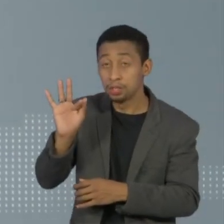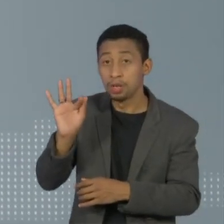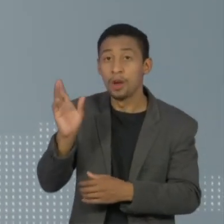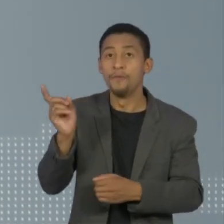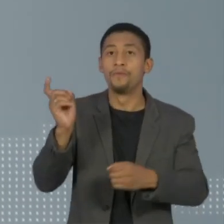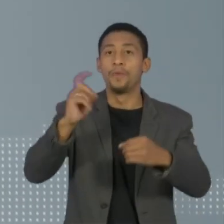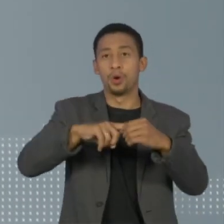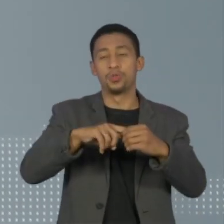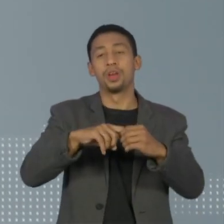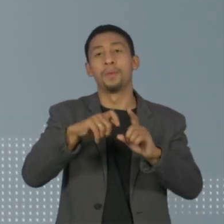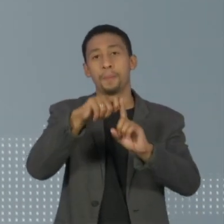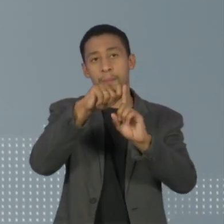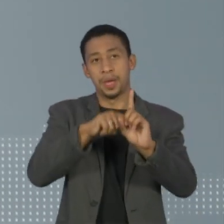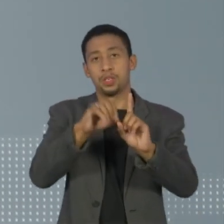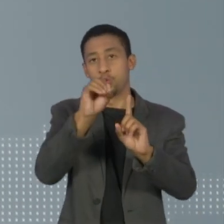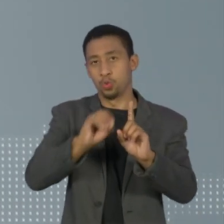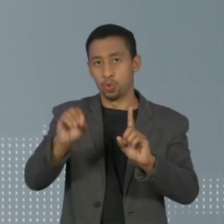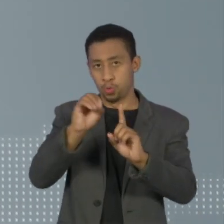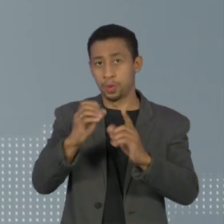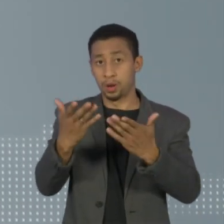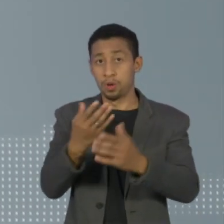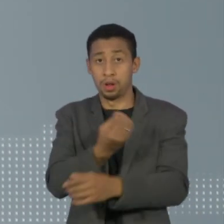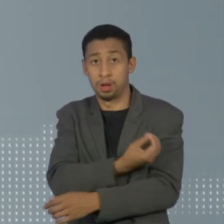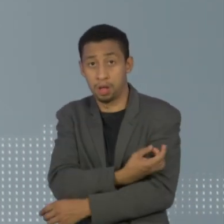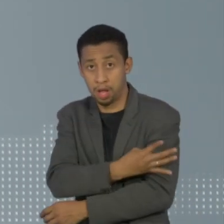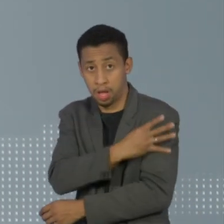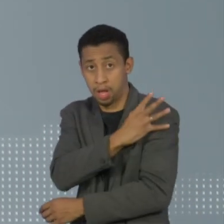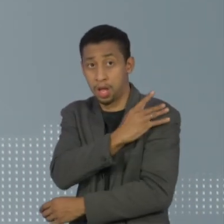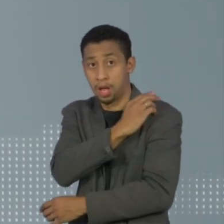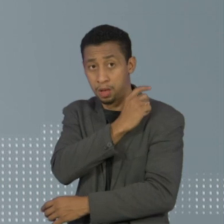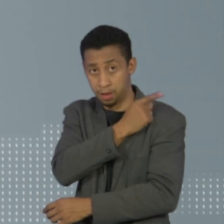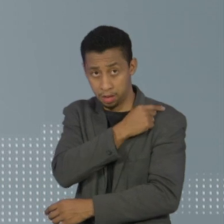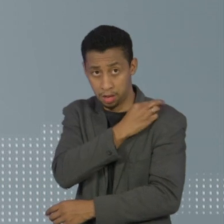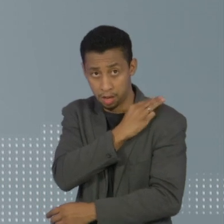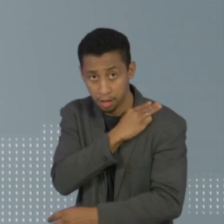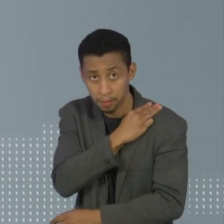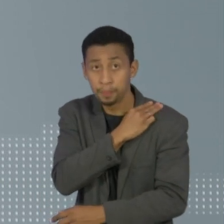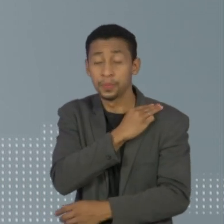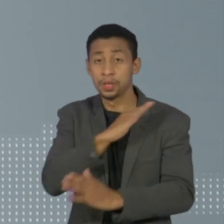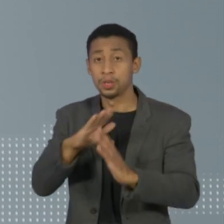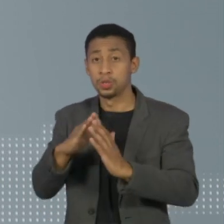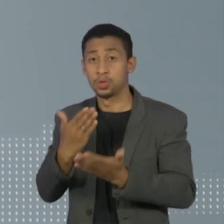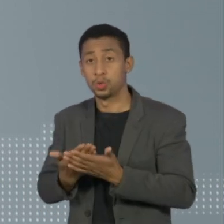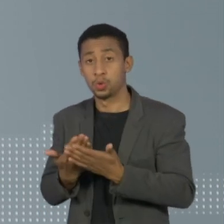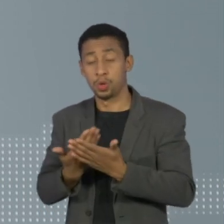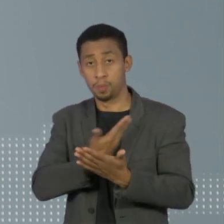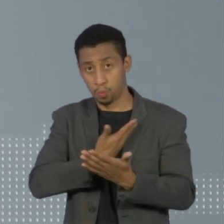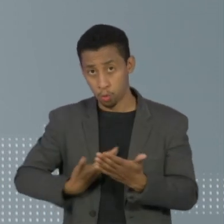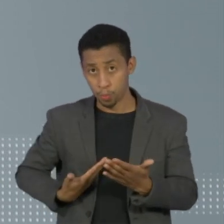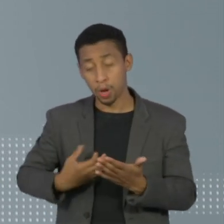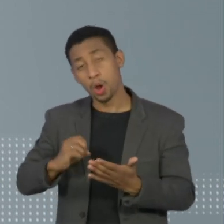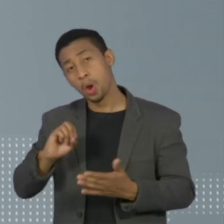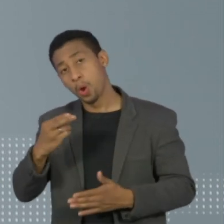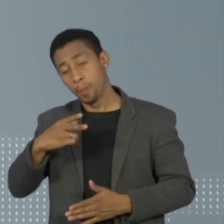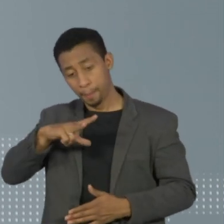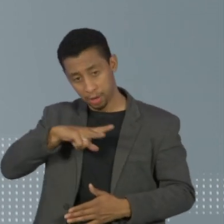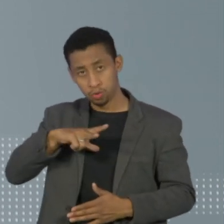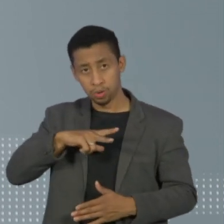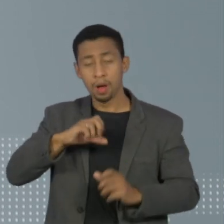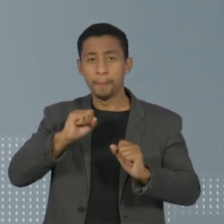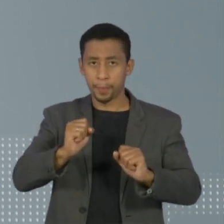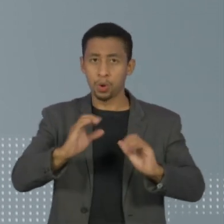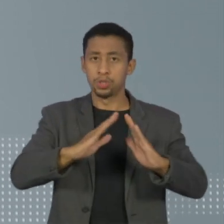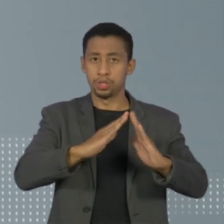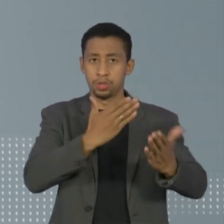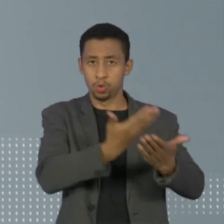mesma data alunos da Educação Infantil Ensino Fundamental e Médio tanto de escolas públicas quanto particulares podem voltar à escola para